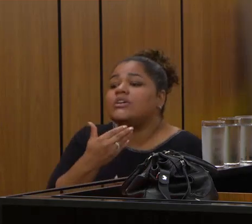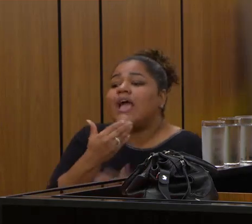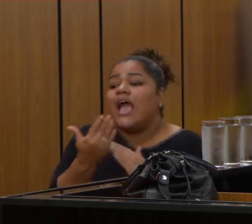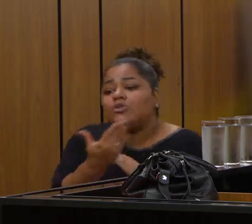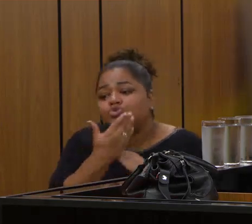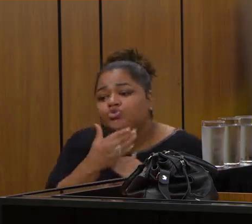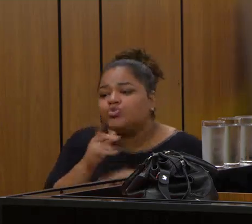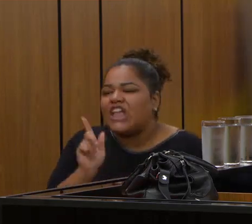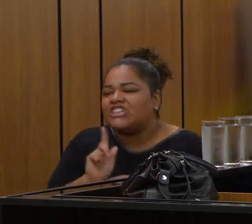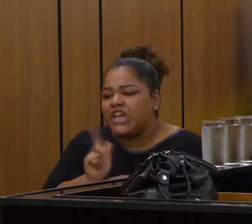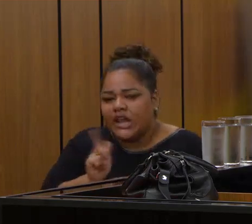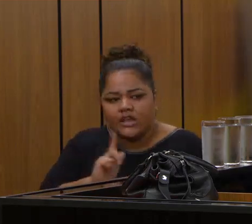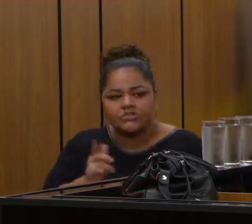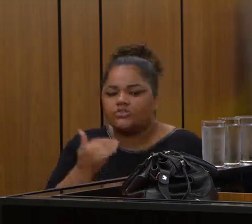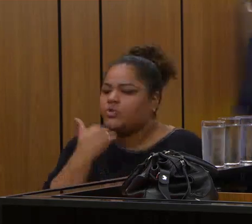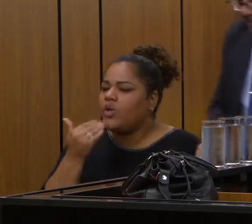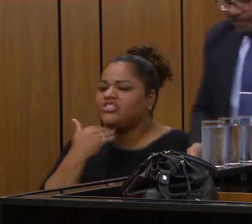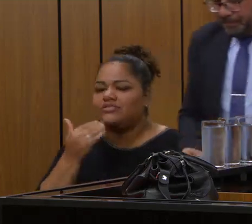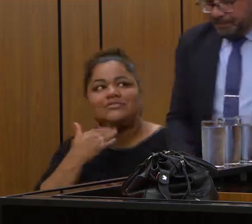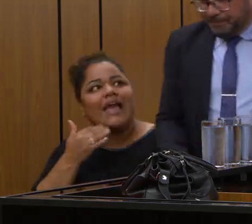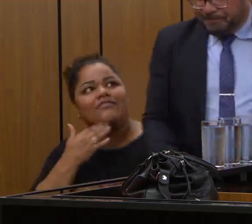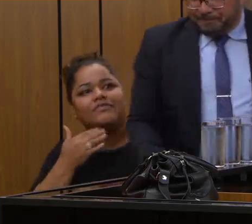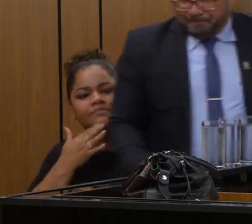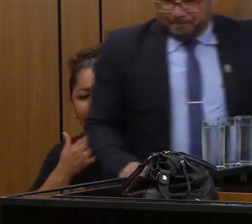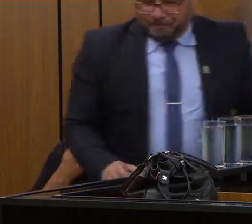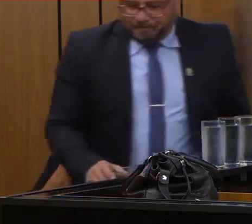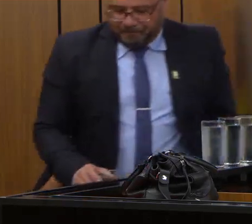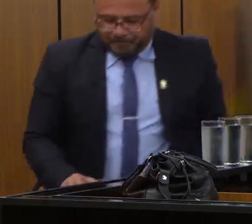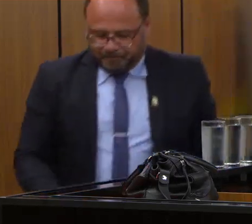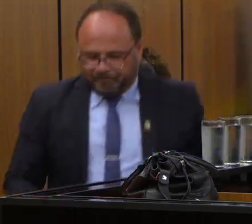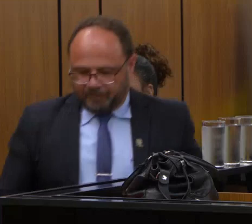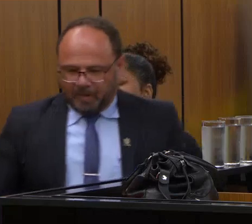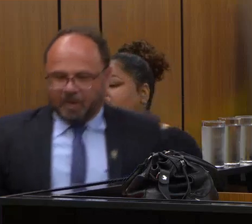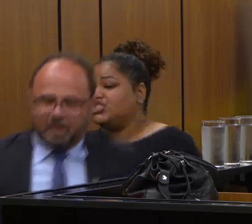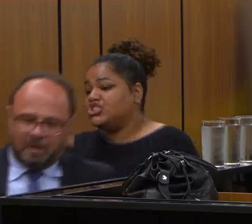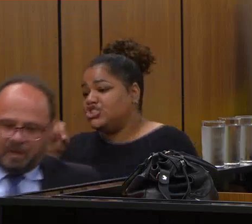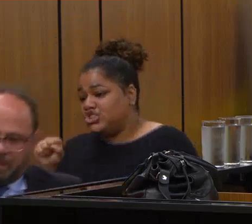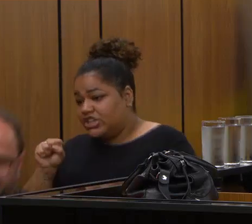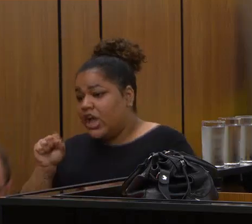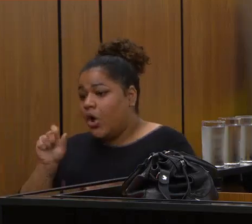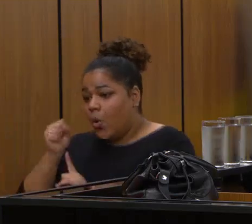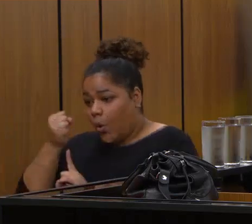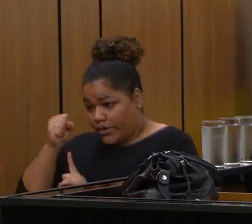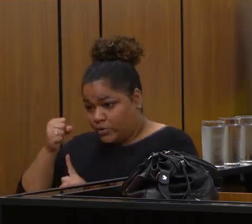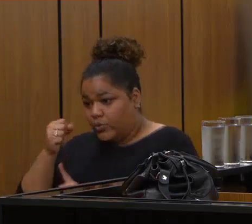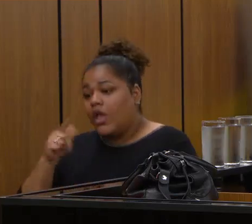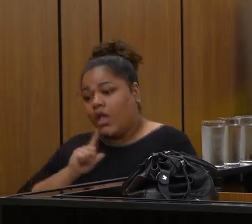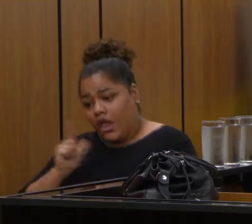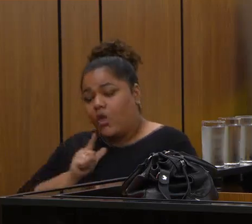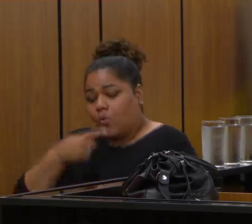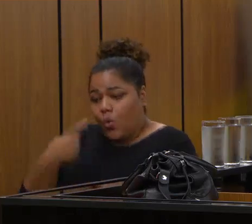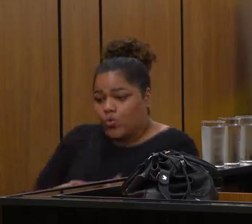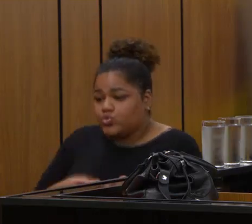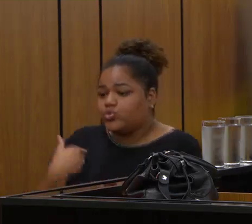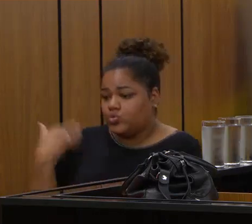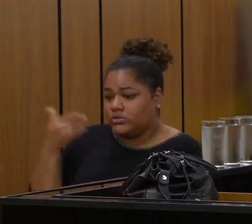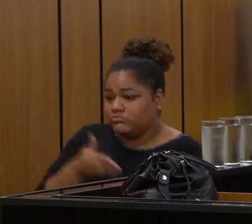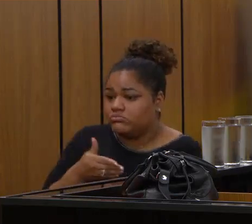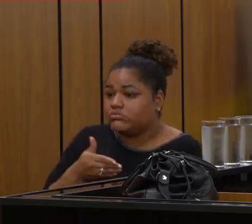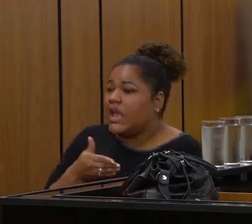no dia 8 eu tinha uma consulta marcada no dia 7 eles fecharam a gata